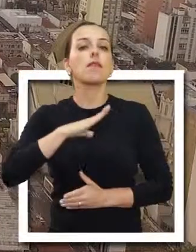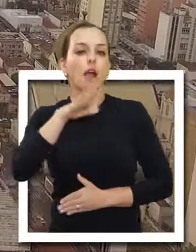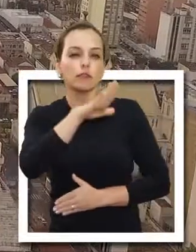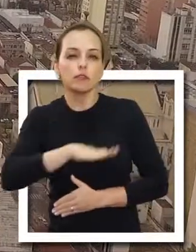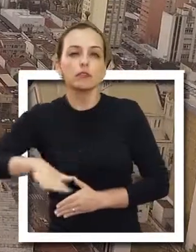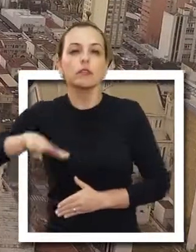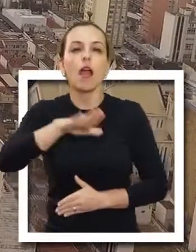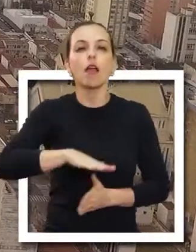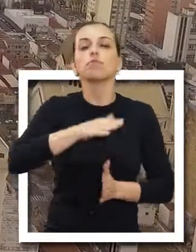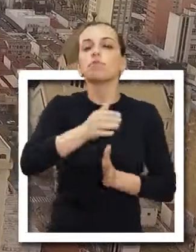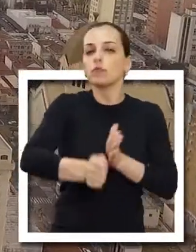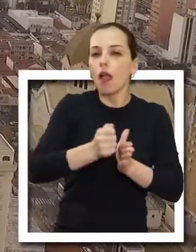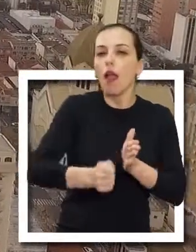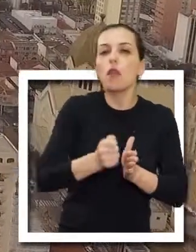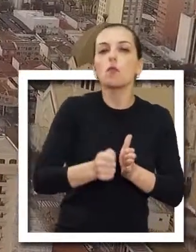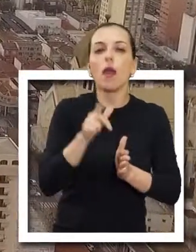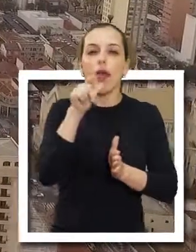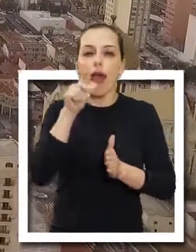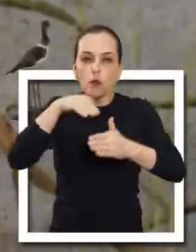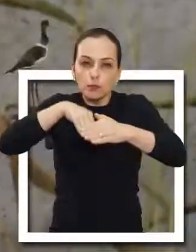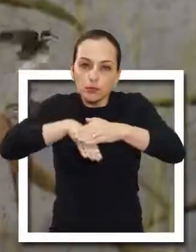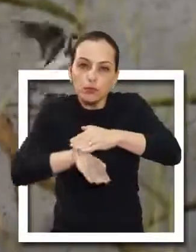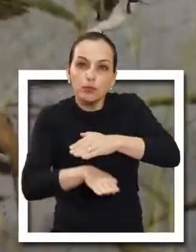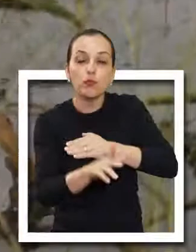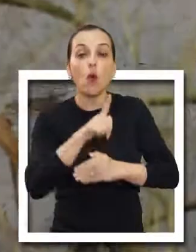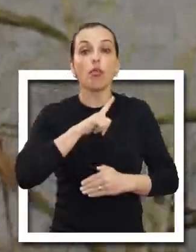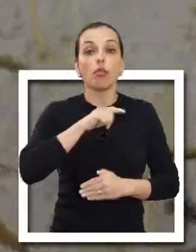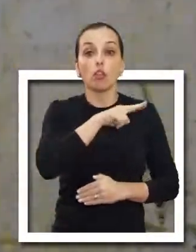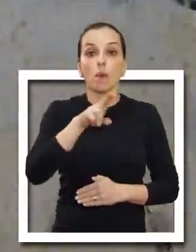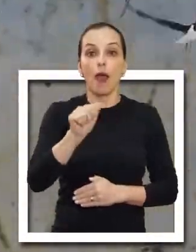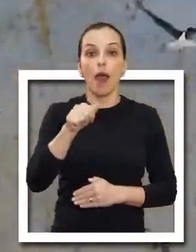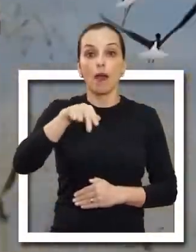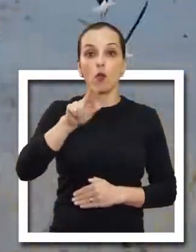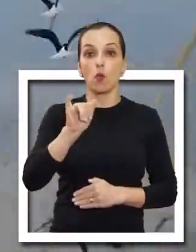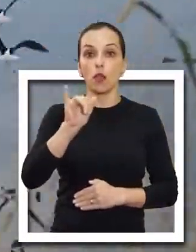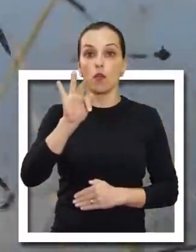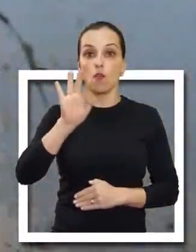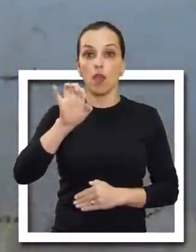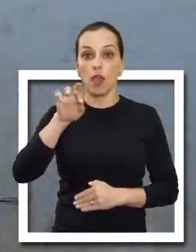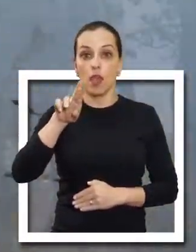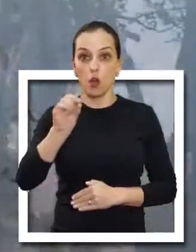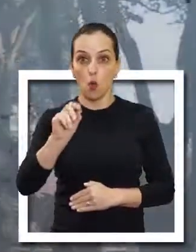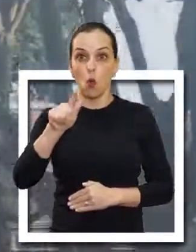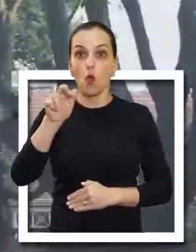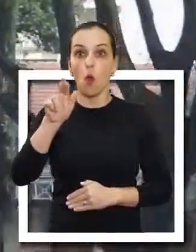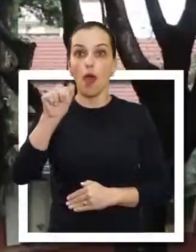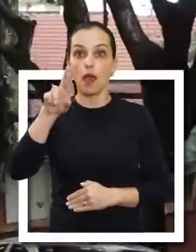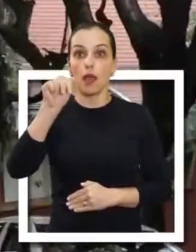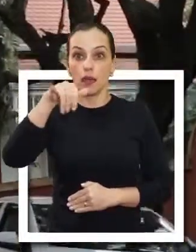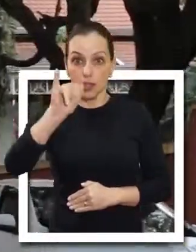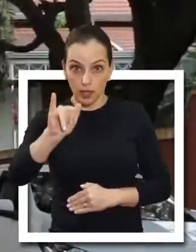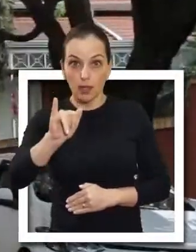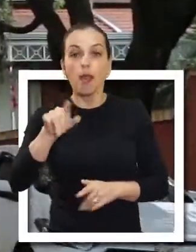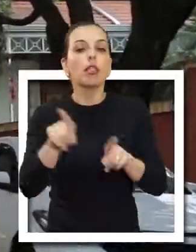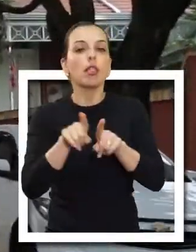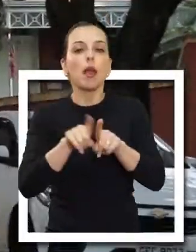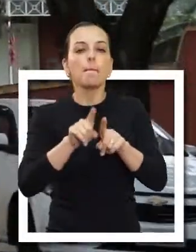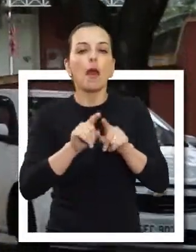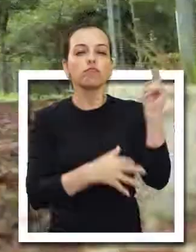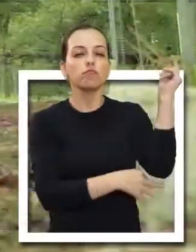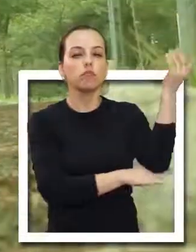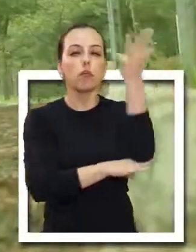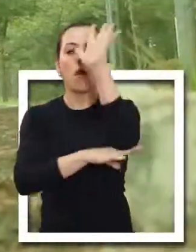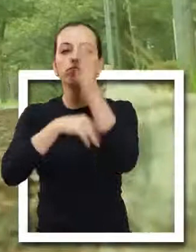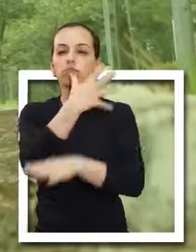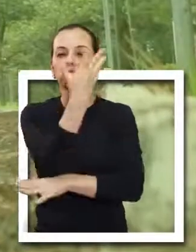A cidade está localizada sobre o aquífero Guarani, a maior reserva de água doce do mundo, e tem como principal característica